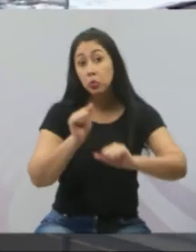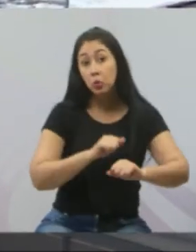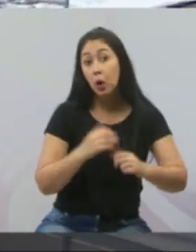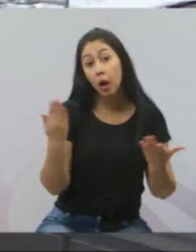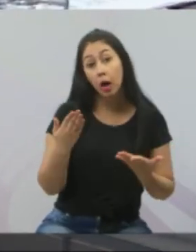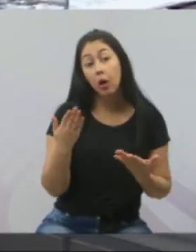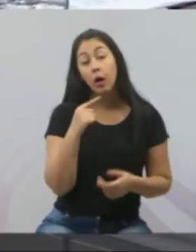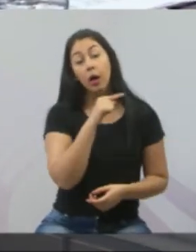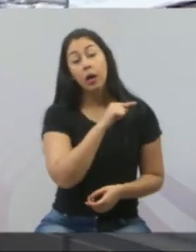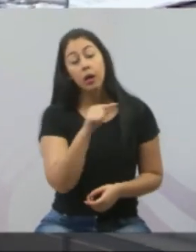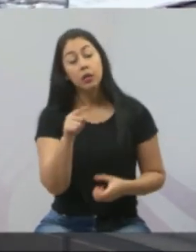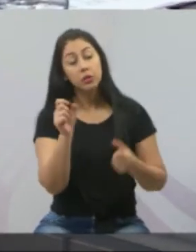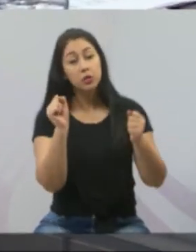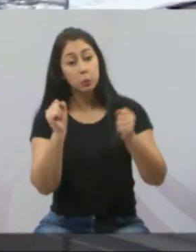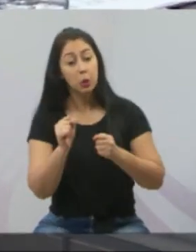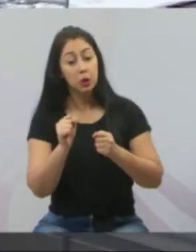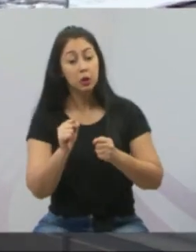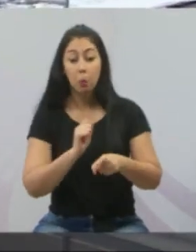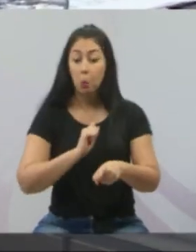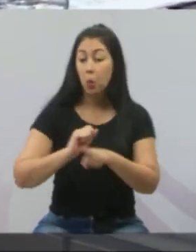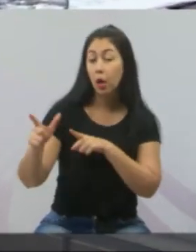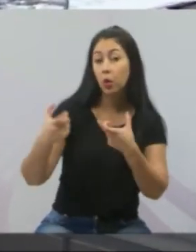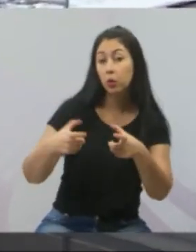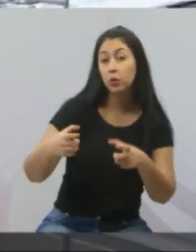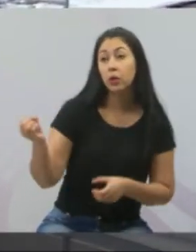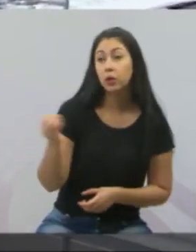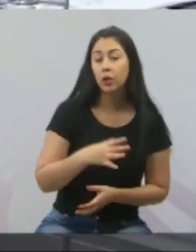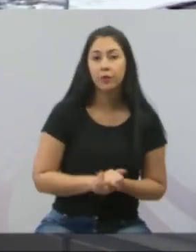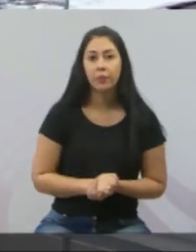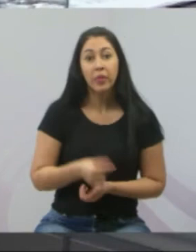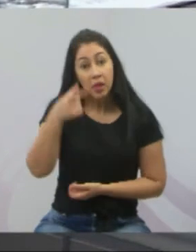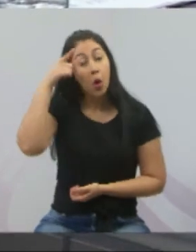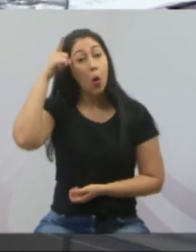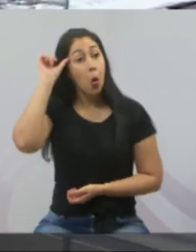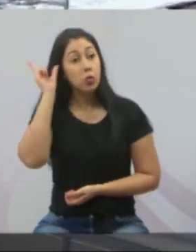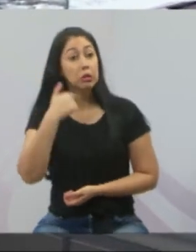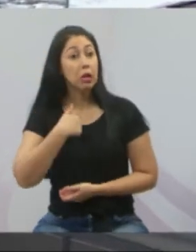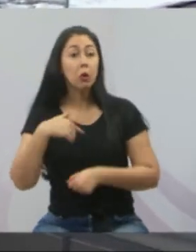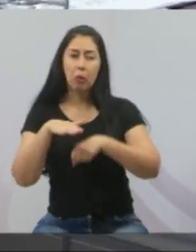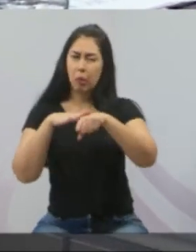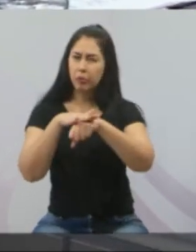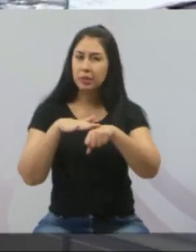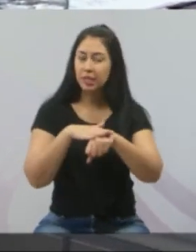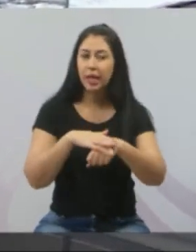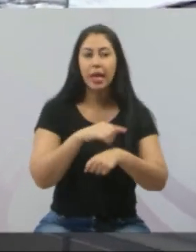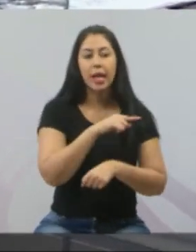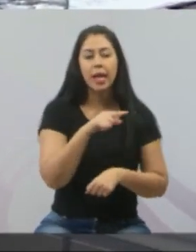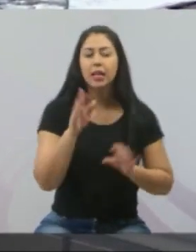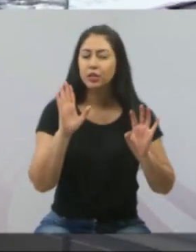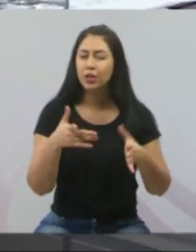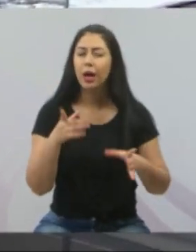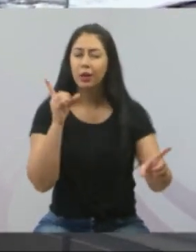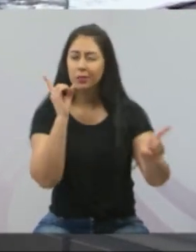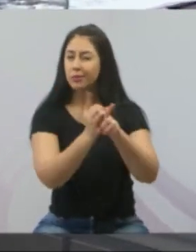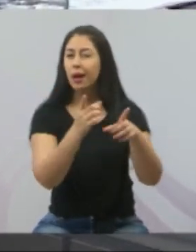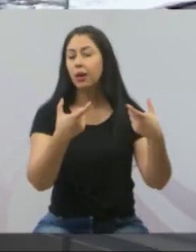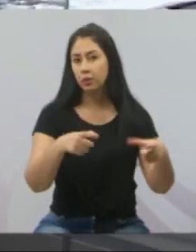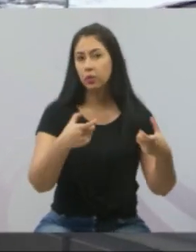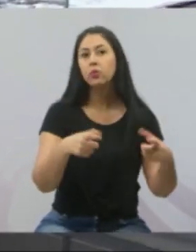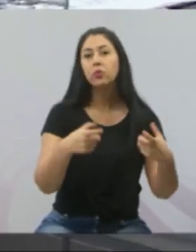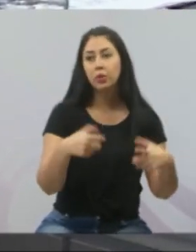aos prestes da concessionária CCR Nova Dutra e, antecipando agradecimento pela atenção dispensada, subscrevemos. Vereador Juarez Araújo,